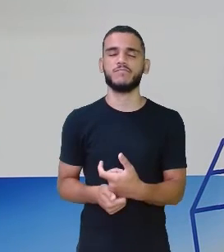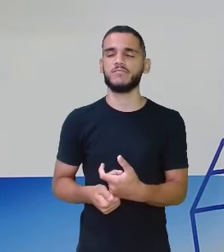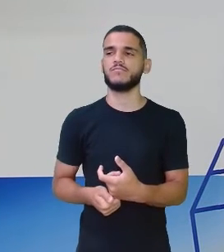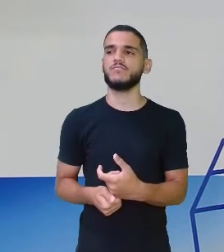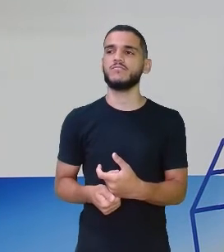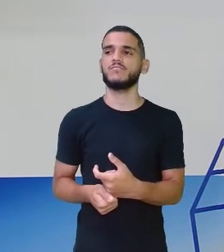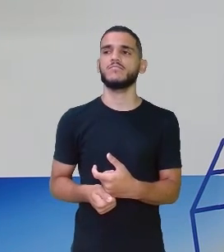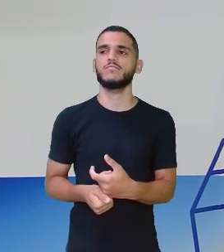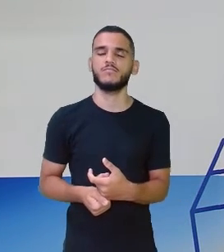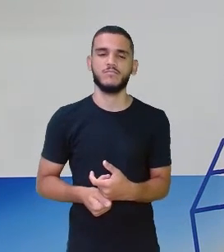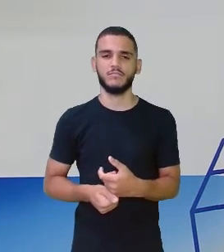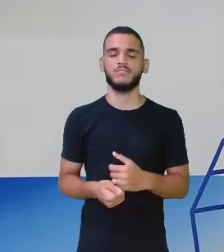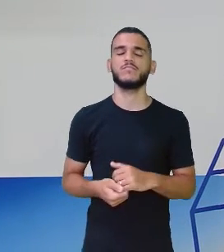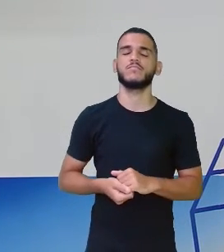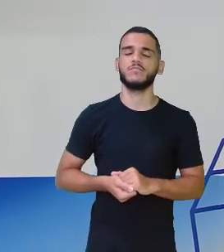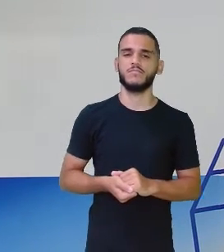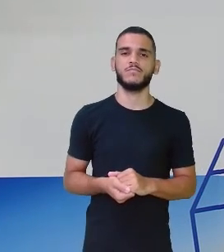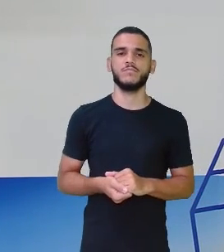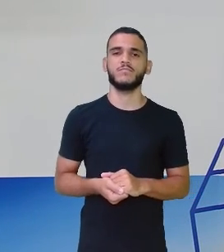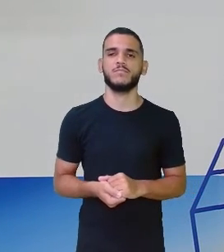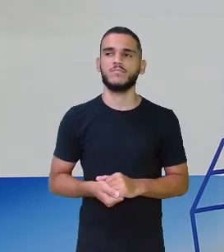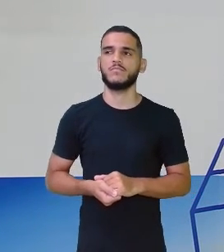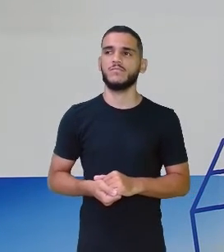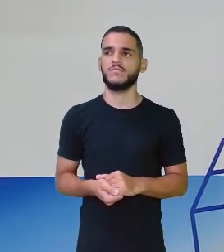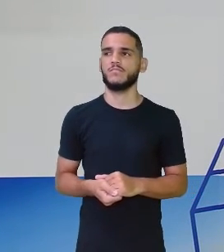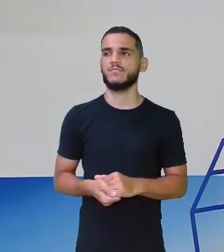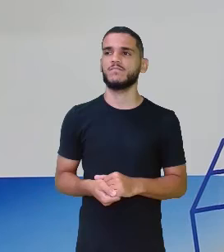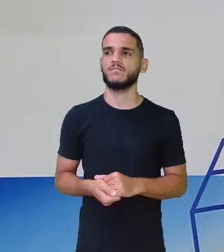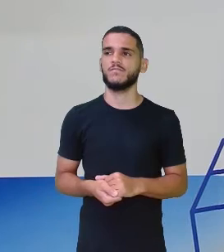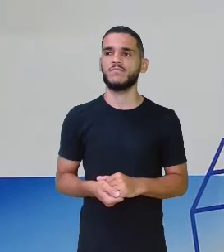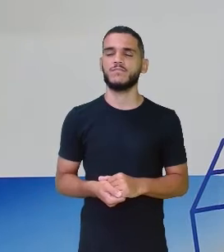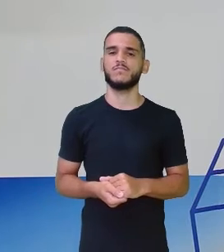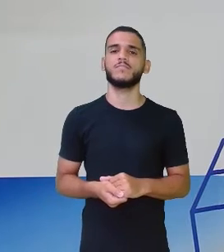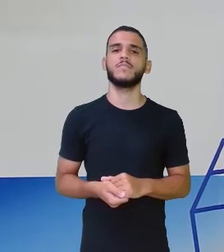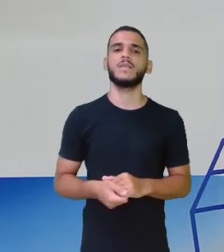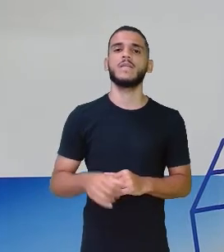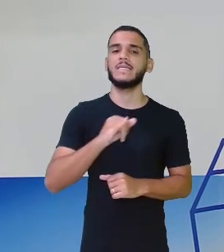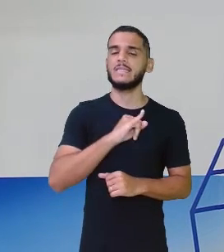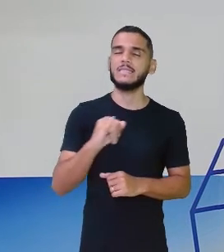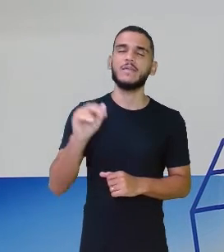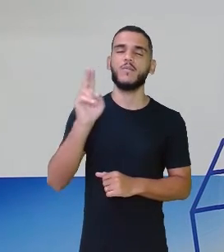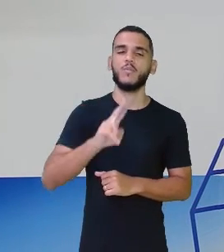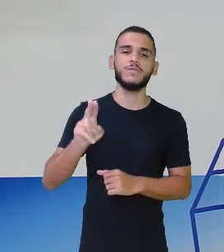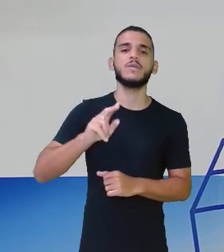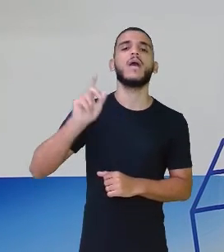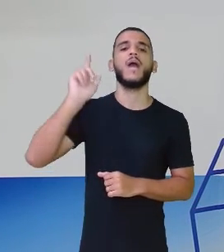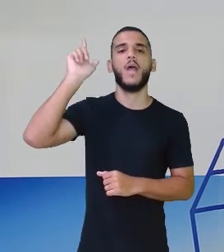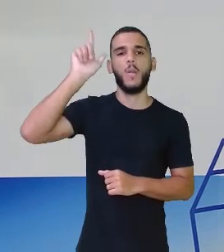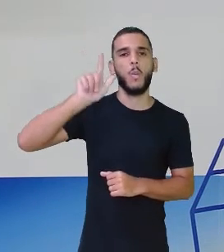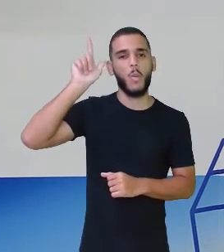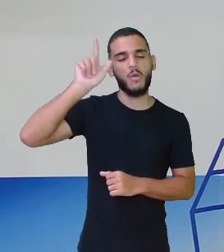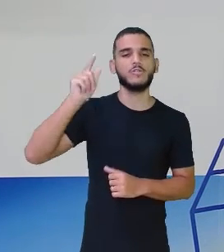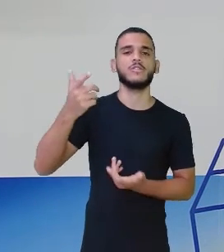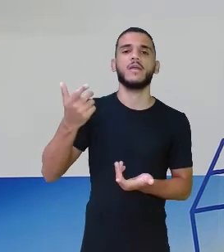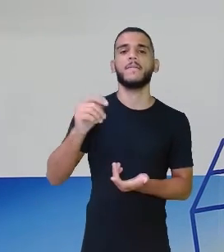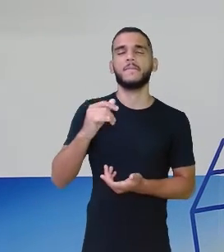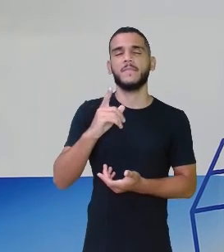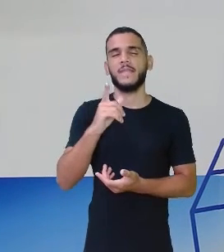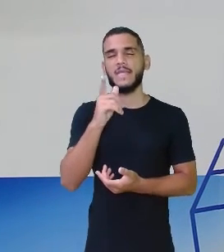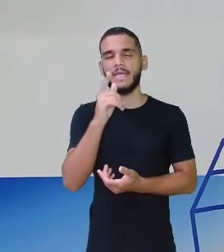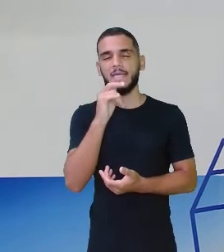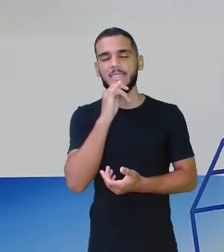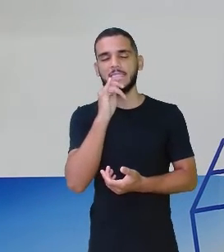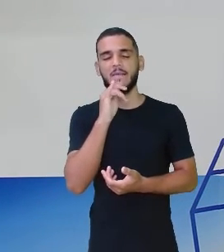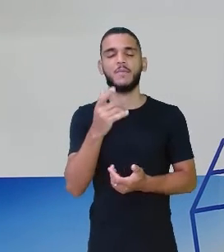Segunda de trás para frente. Se eu fizer nessa lógica, é do começo mesmo, a penúltima. Tem